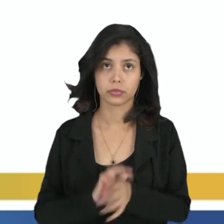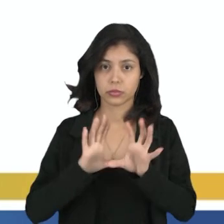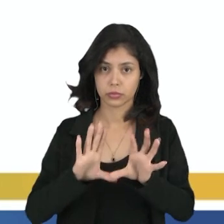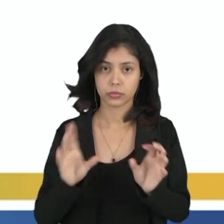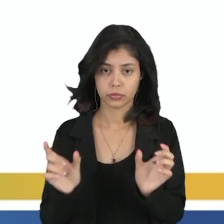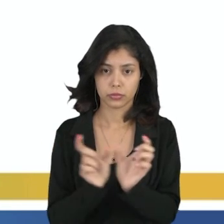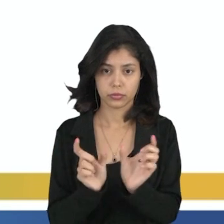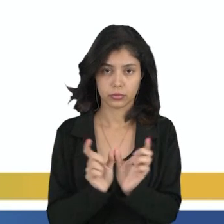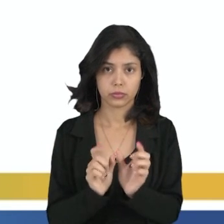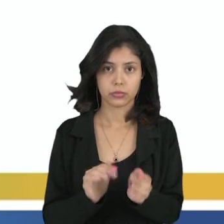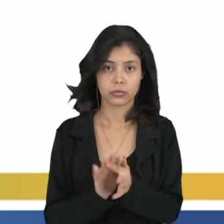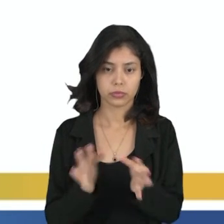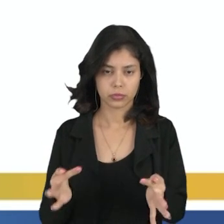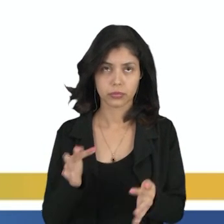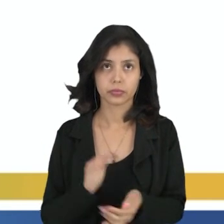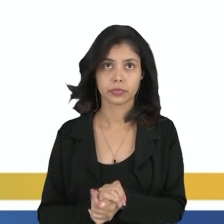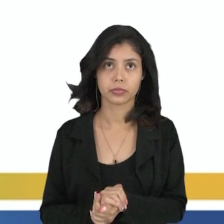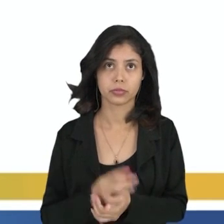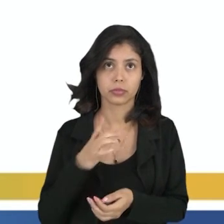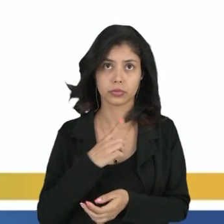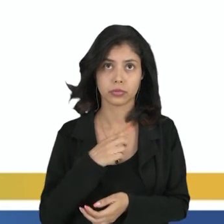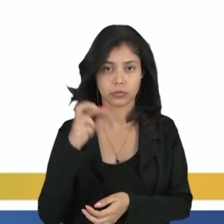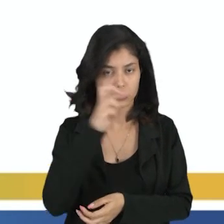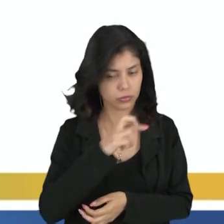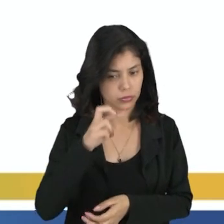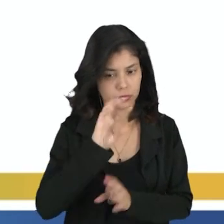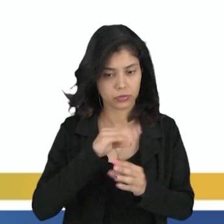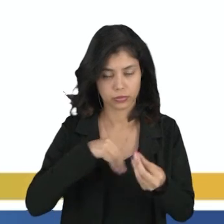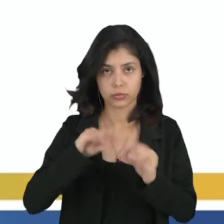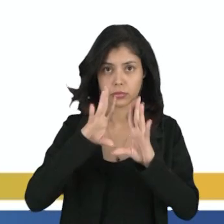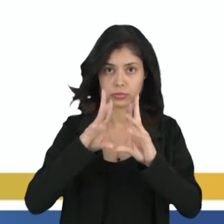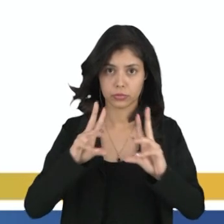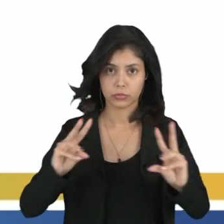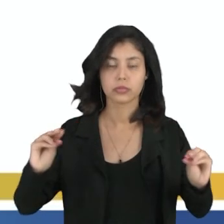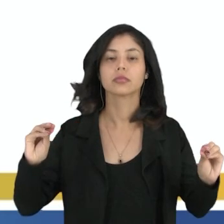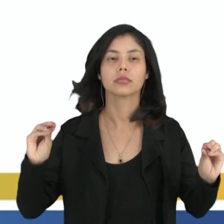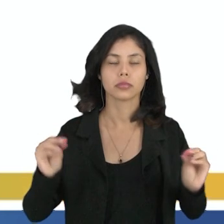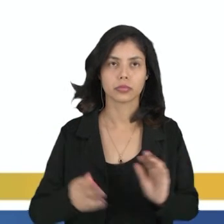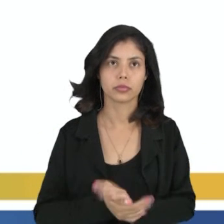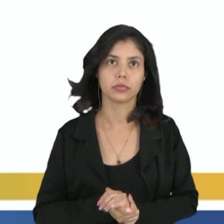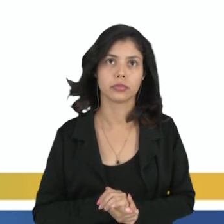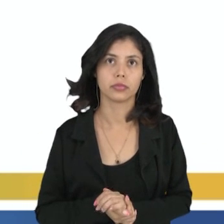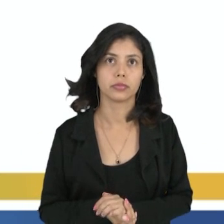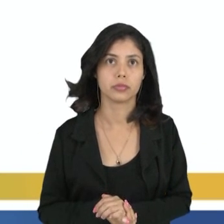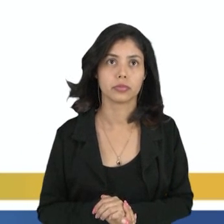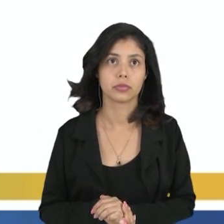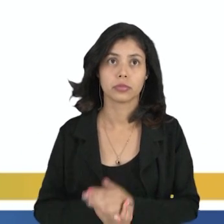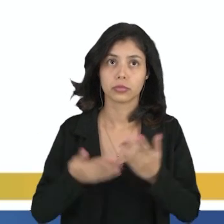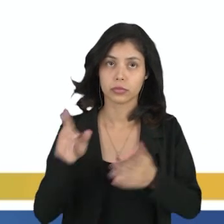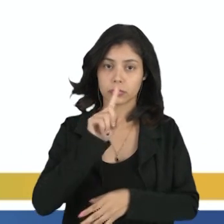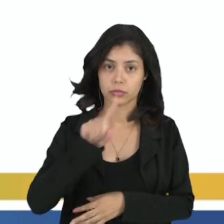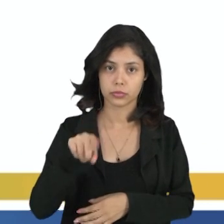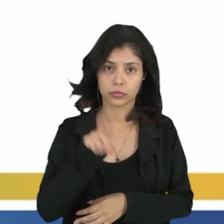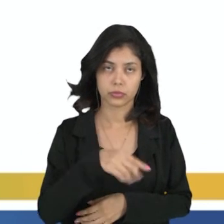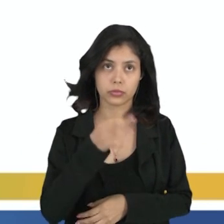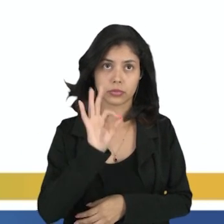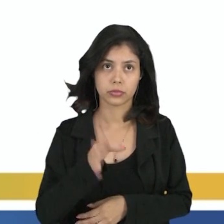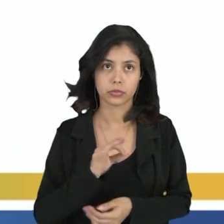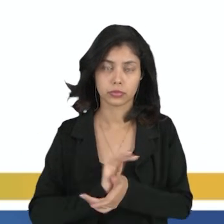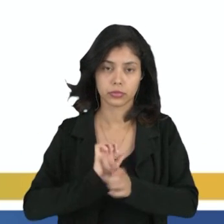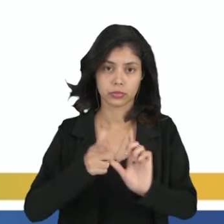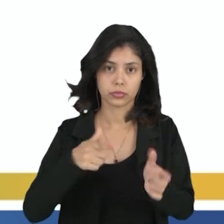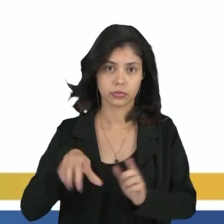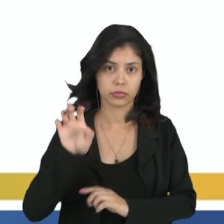uma composta e uma simples. Então, nós temos aqui uma reação de análise ou decomposição. Então, a alternativa correta